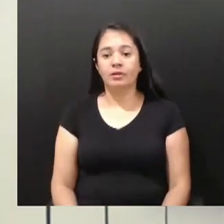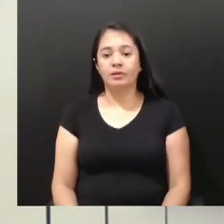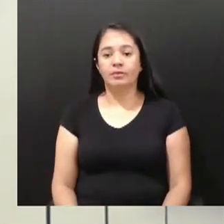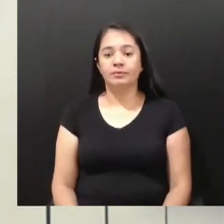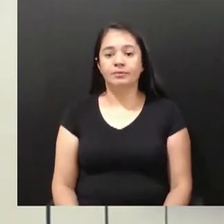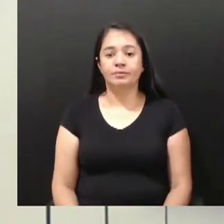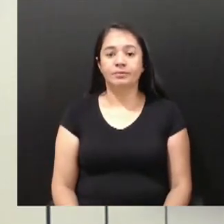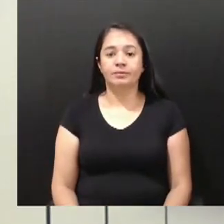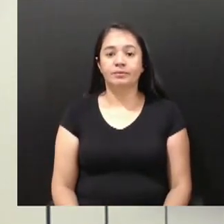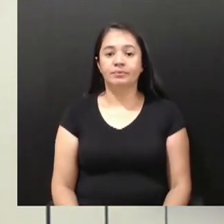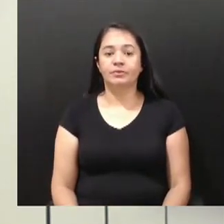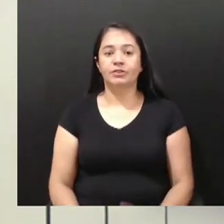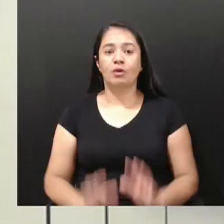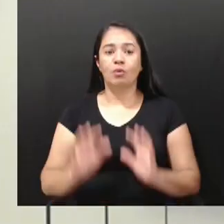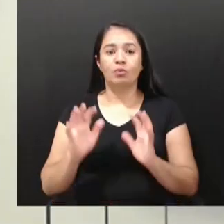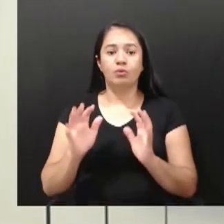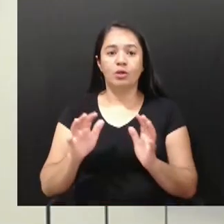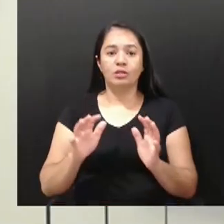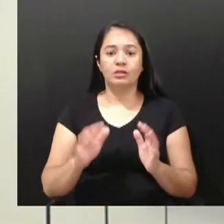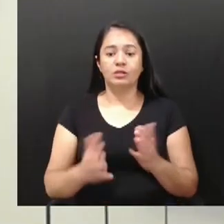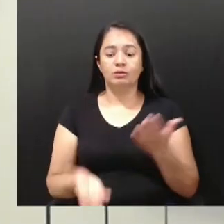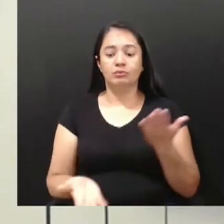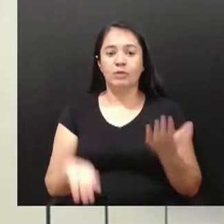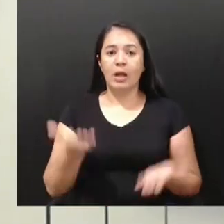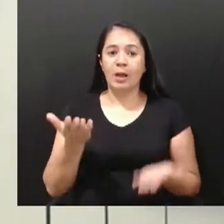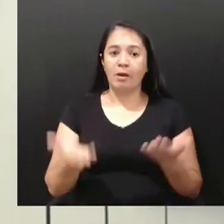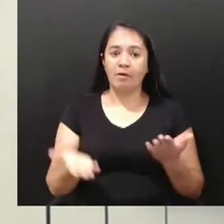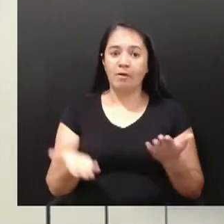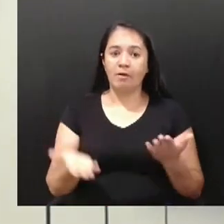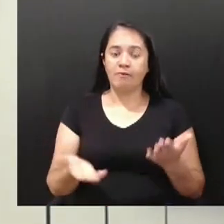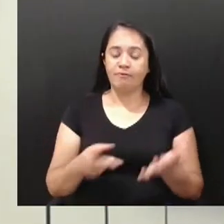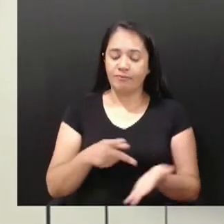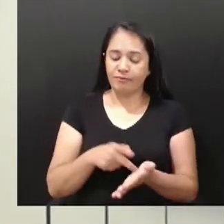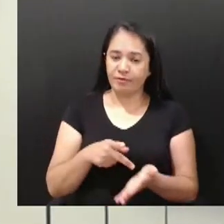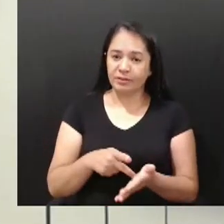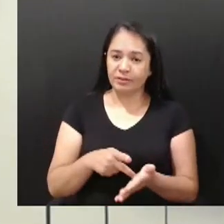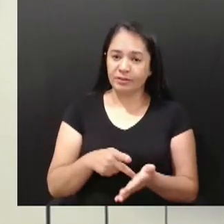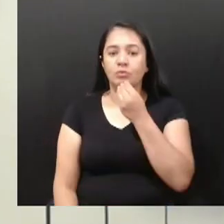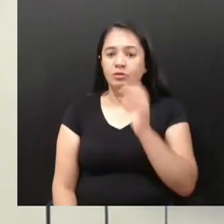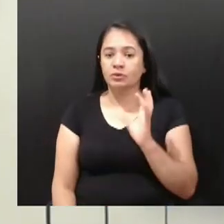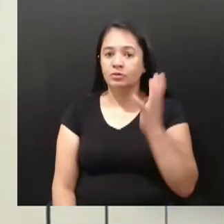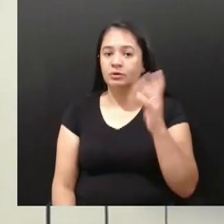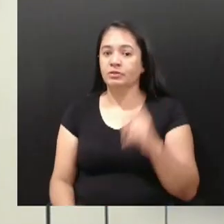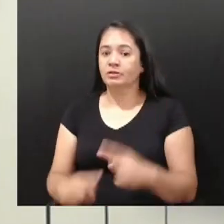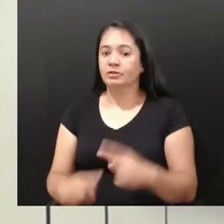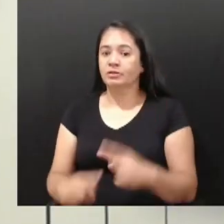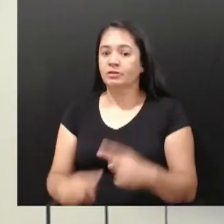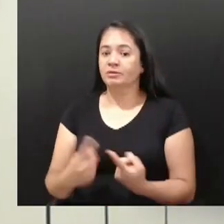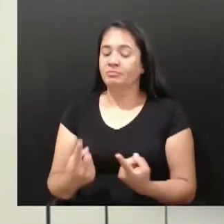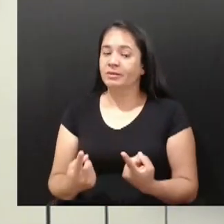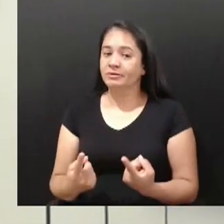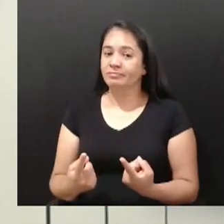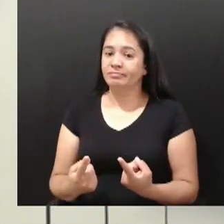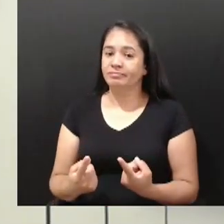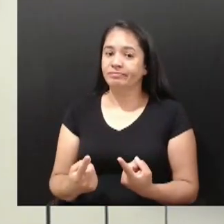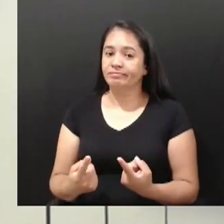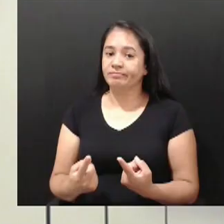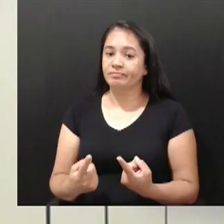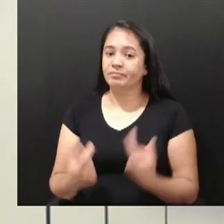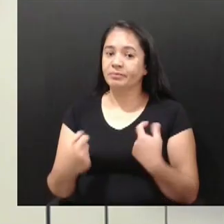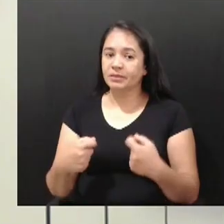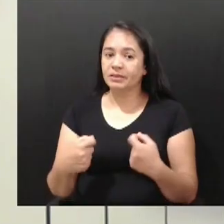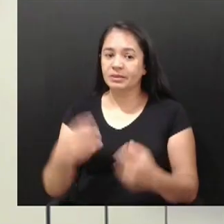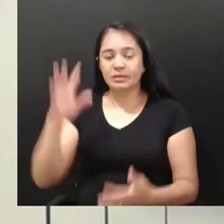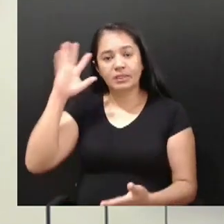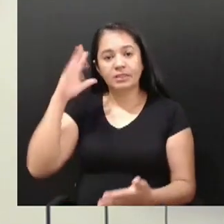jogo muito equilibrado, é verdade que teve oportunidades, mas no fim das contas vai ter que decidir a vaga que